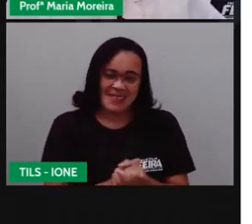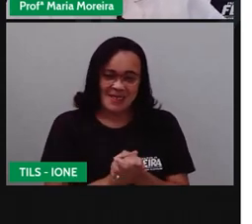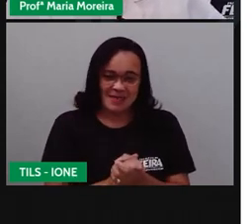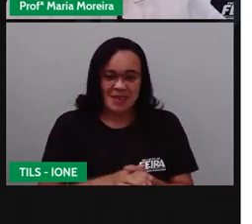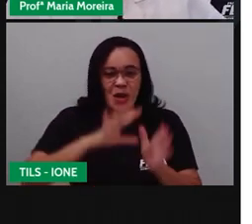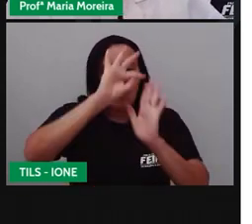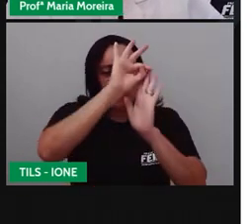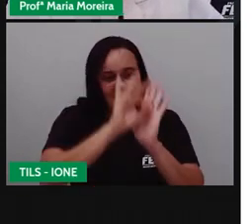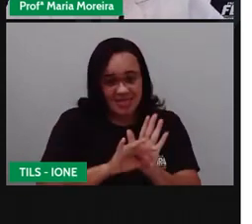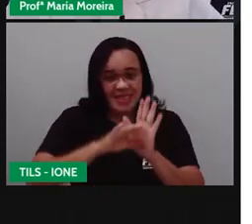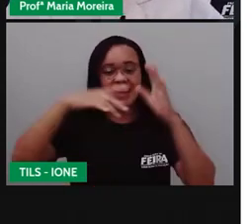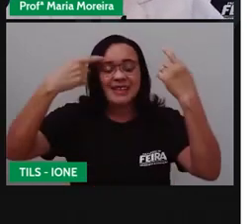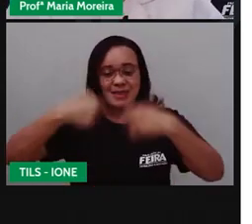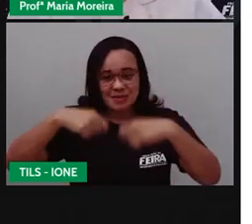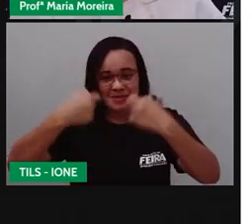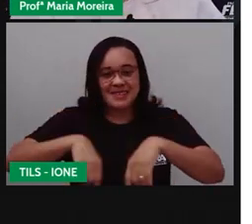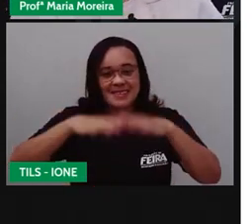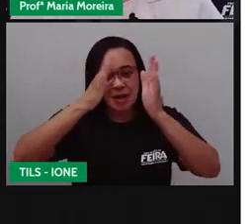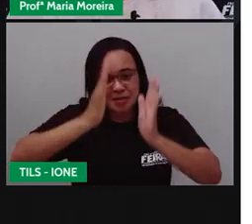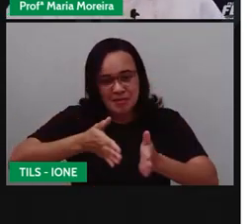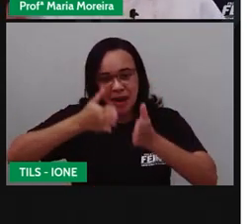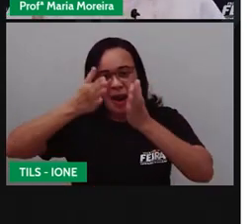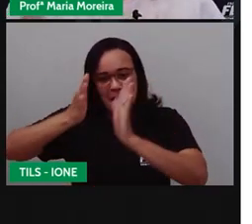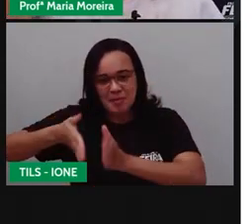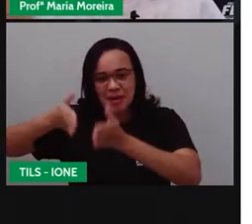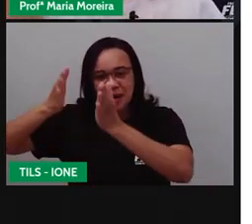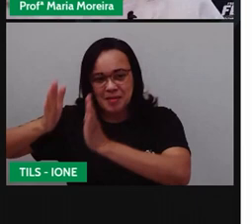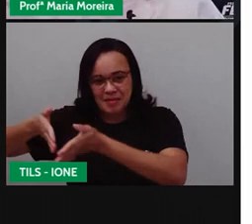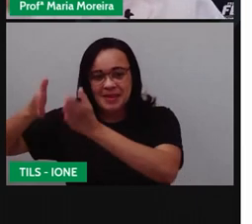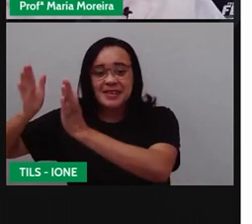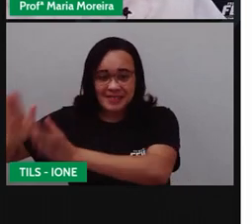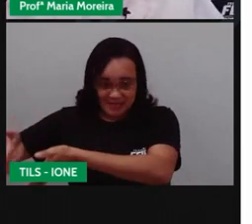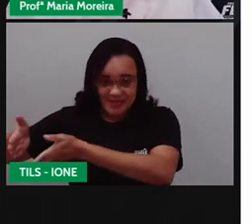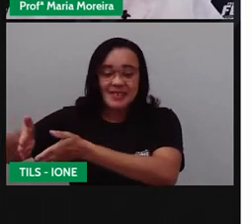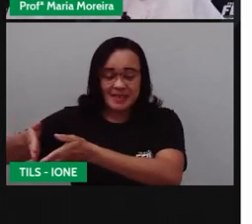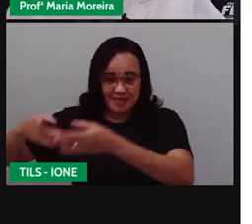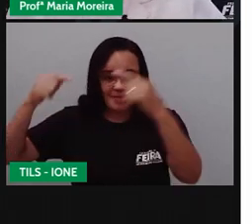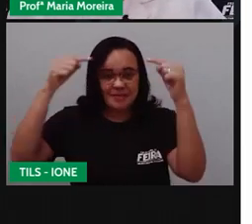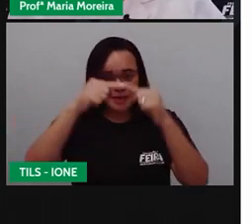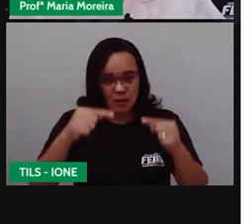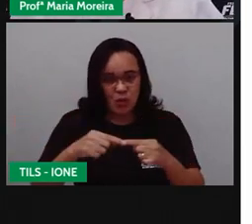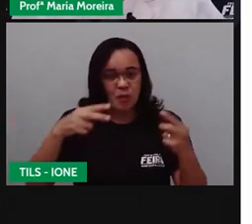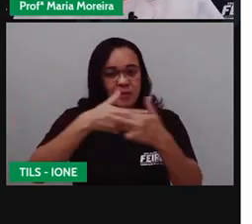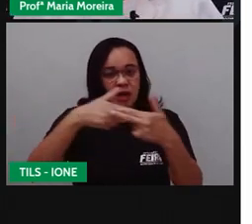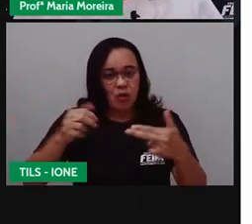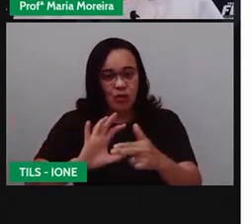deve seguir uma ordem cronológica, como a Pró falou, a ordem dos fatos.